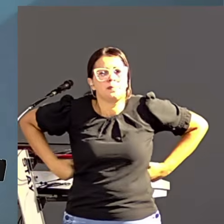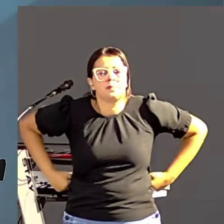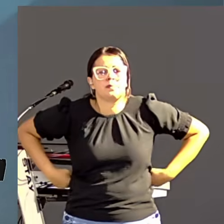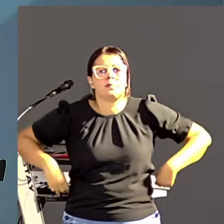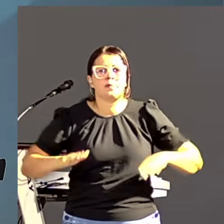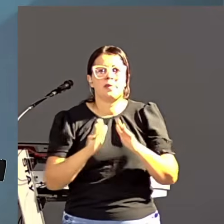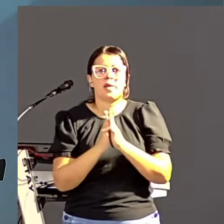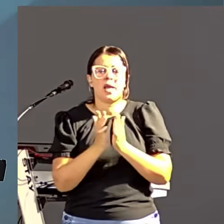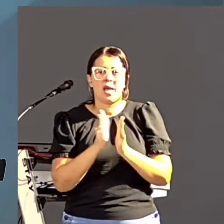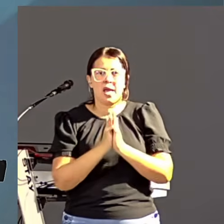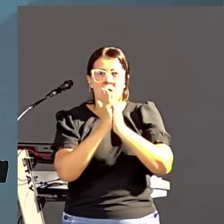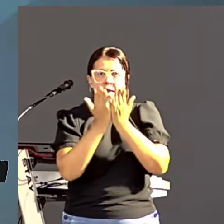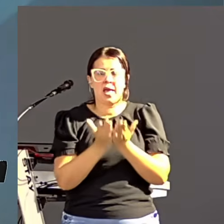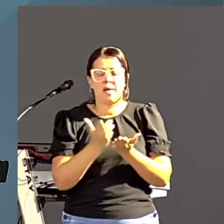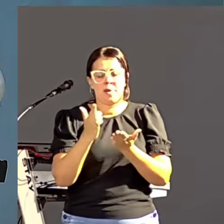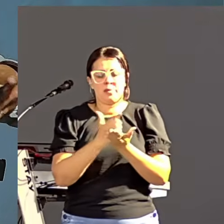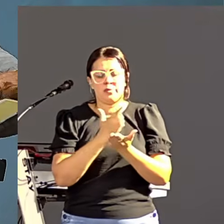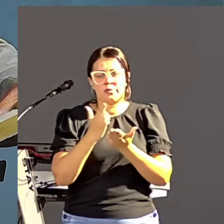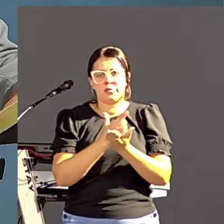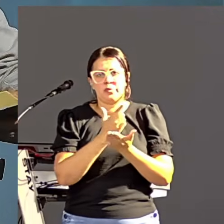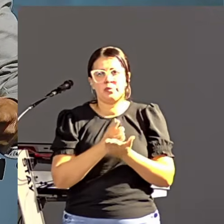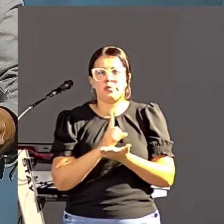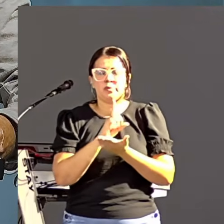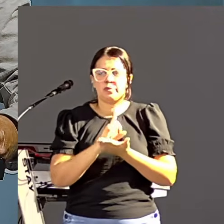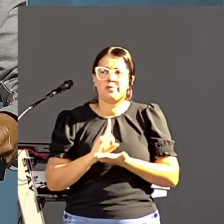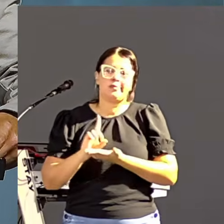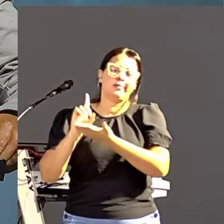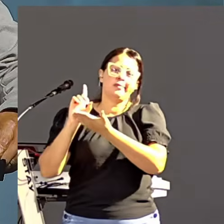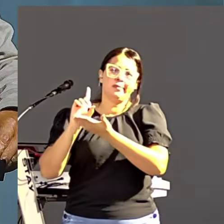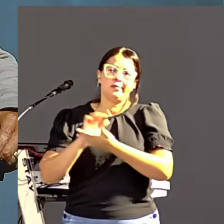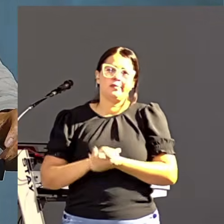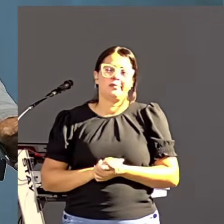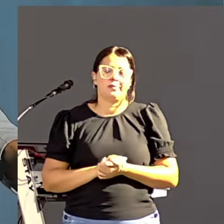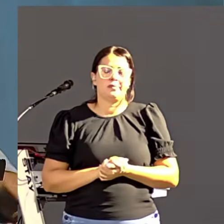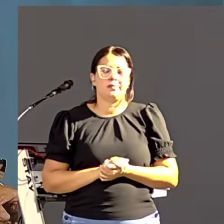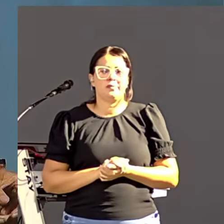abra sua Bíblia, por favor. Evangelho de Jesus Cristo,